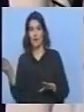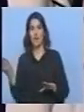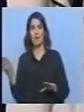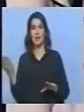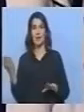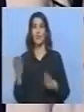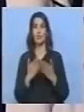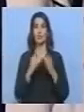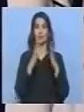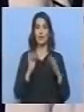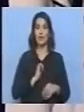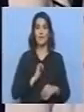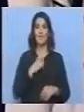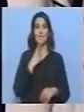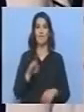minha escola